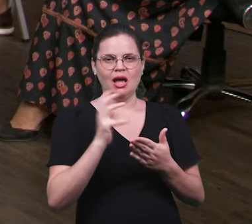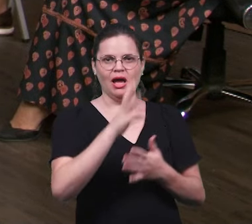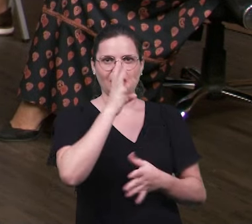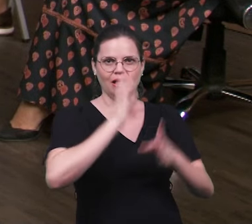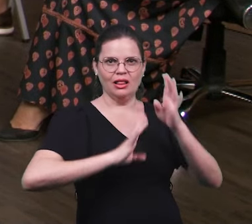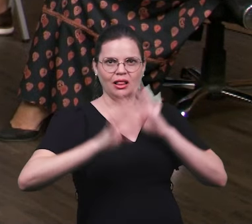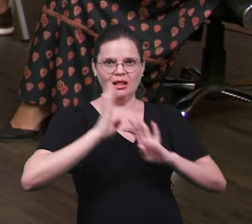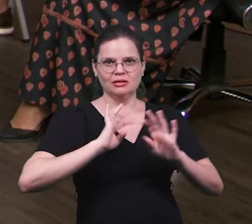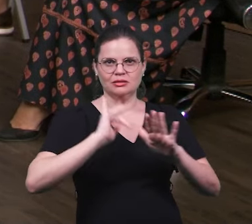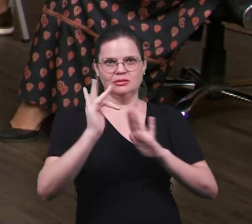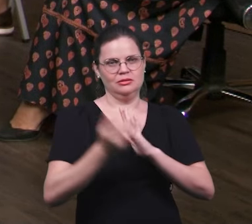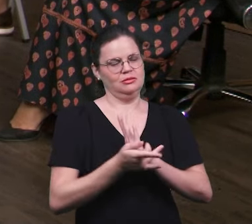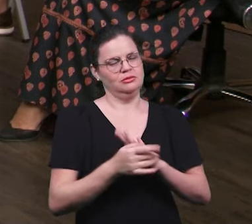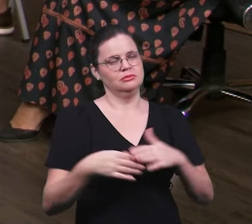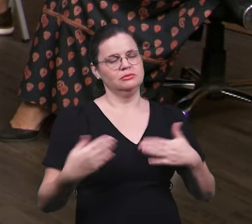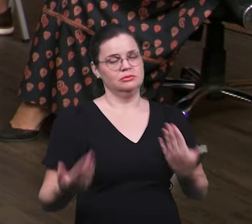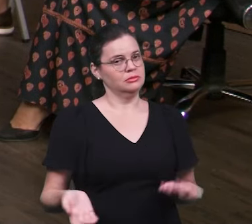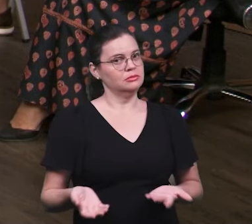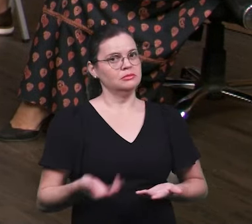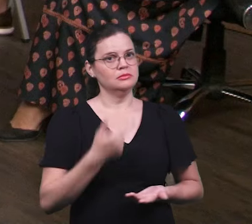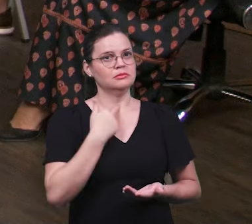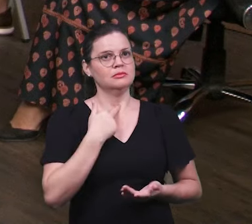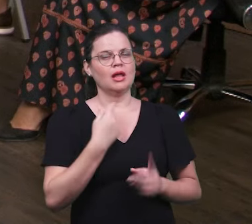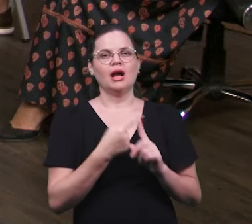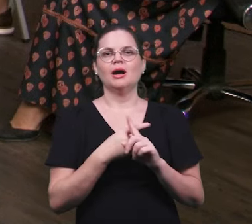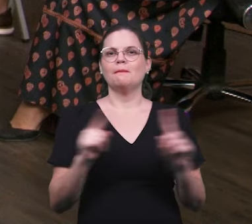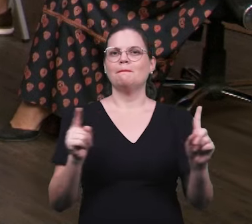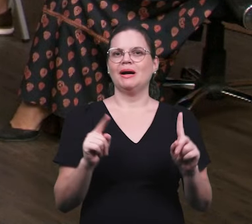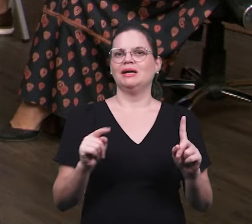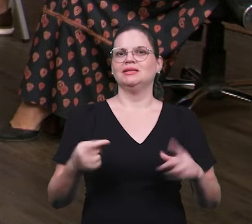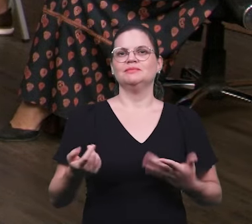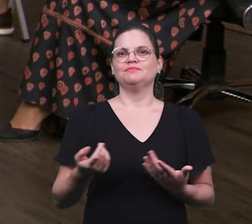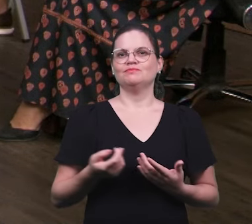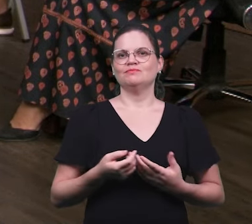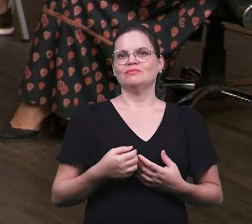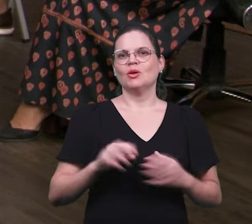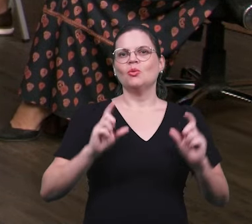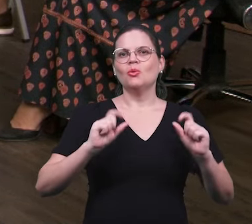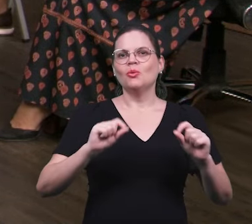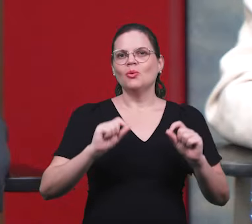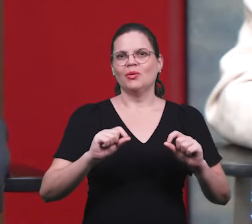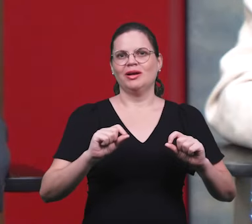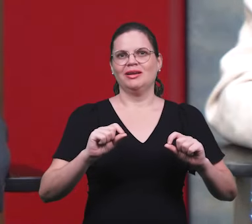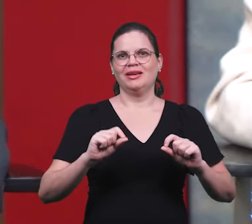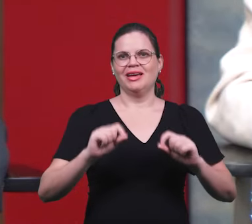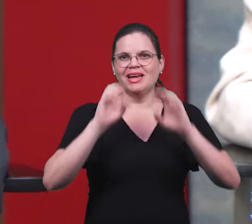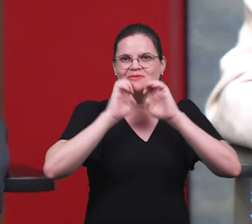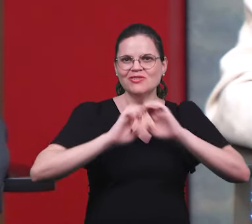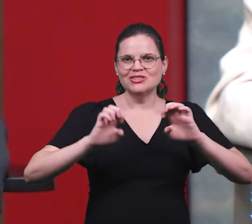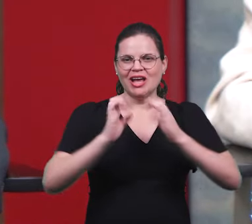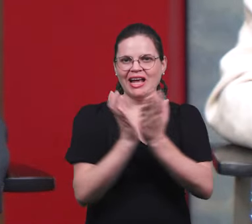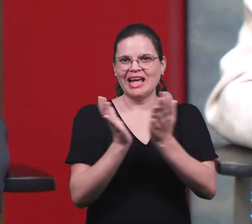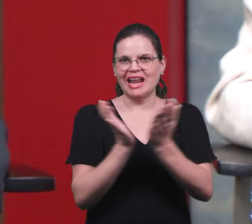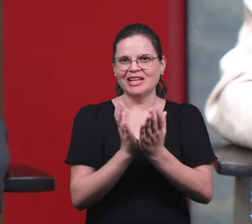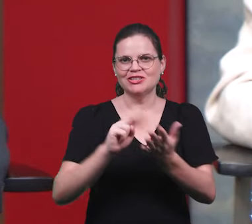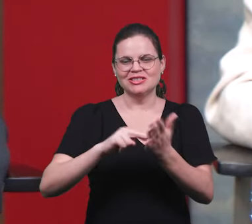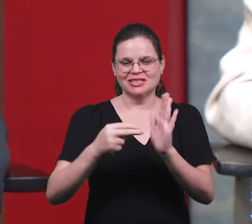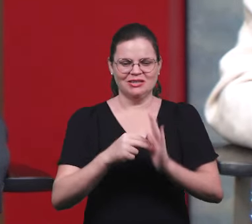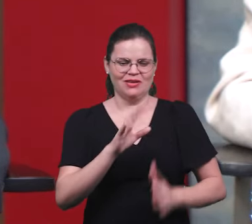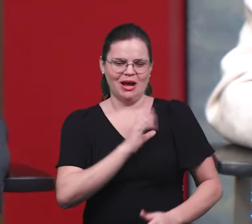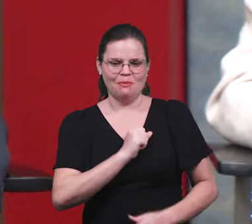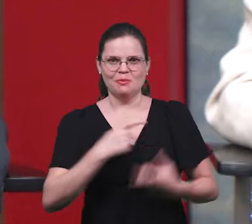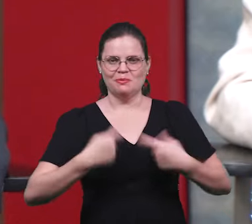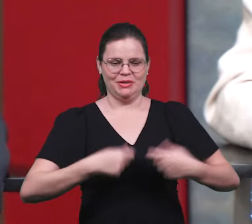agredir. E aí aquela história, né? Ah, mas evangelho é amor, você tem de aceitar tudo. Não, eu não tenho que aceitar tudo. A Bíblia diz